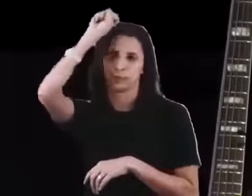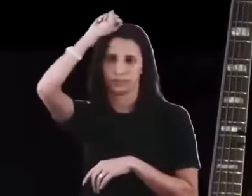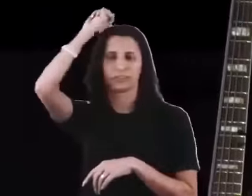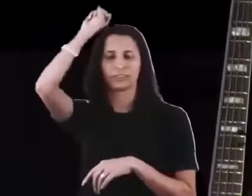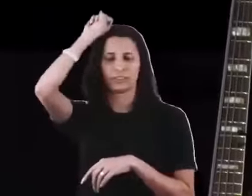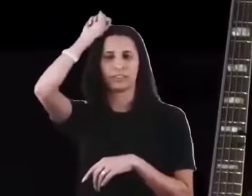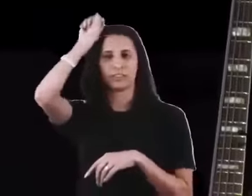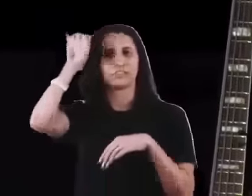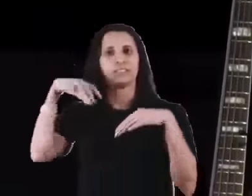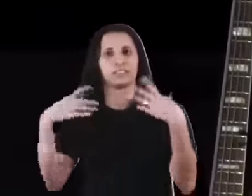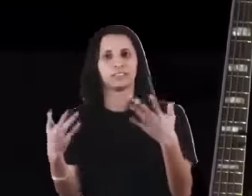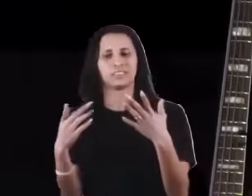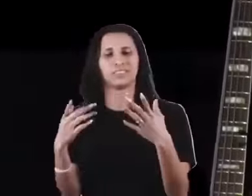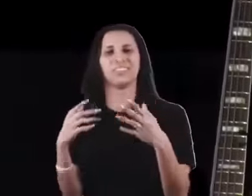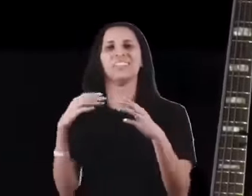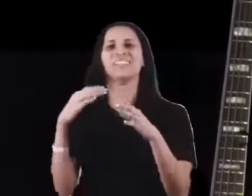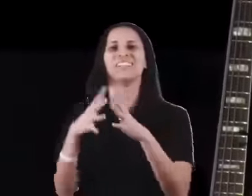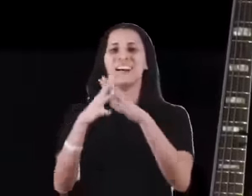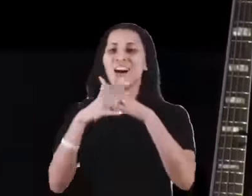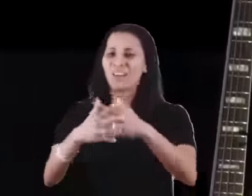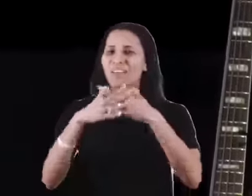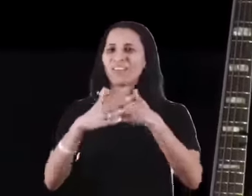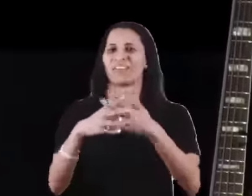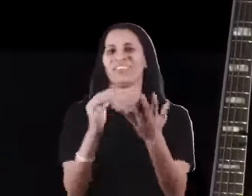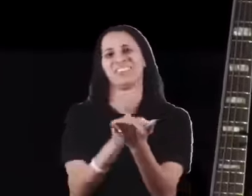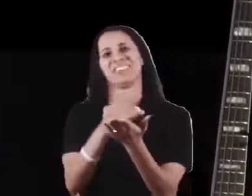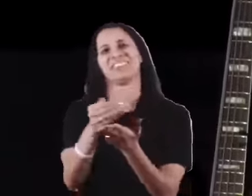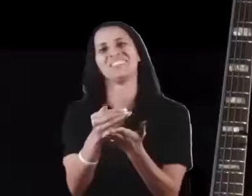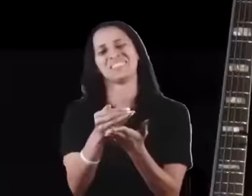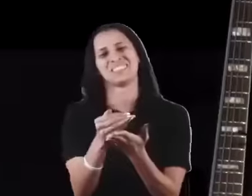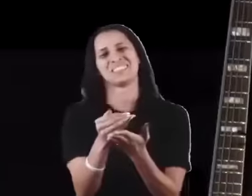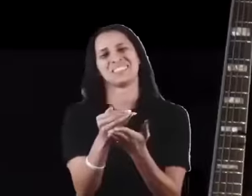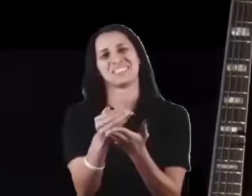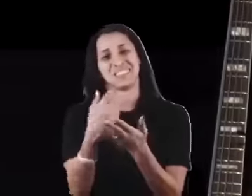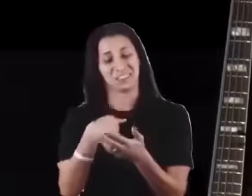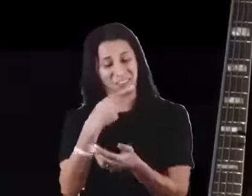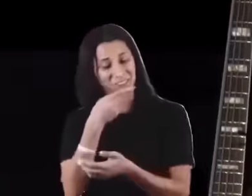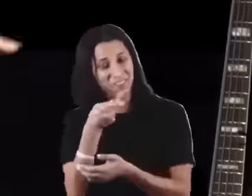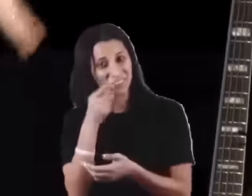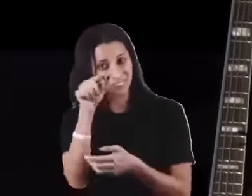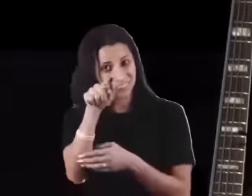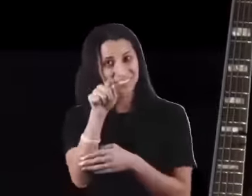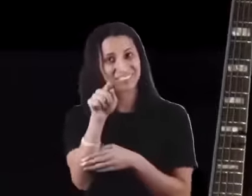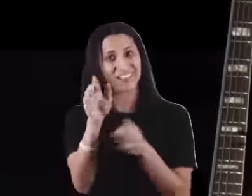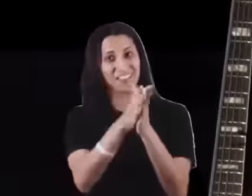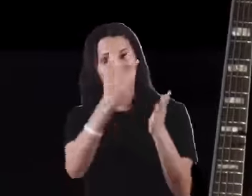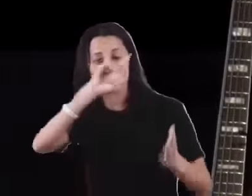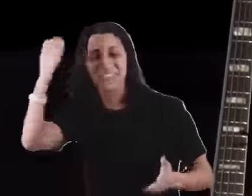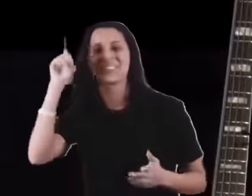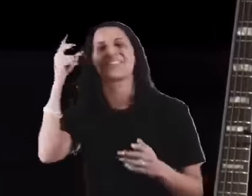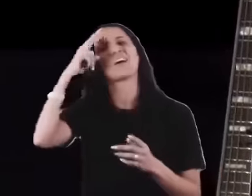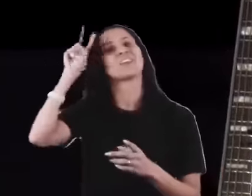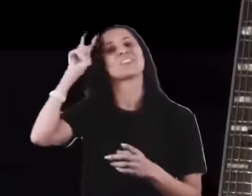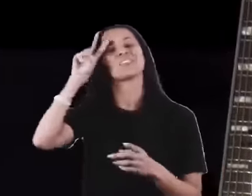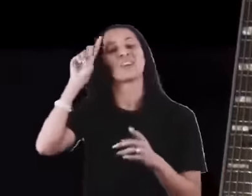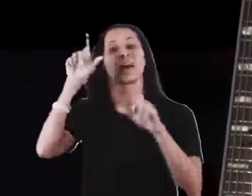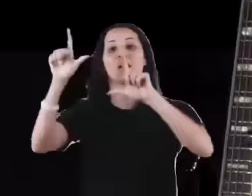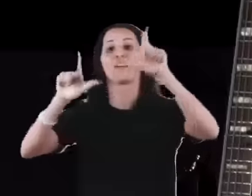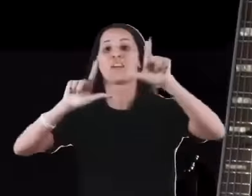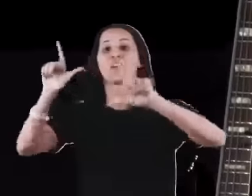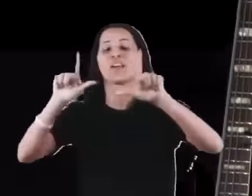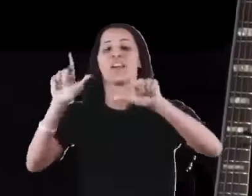agir o buruçu começou e tem um falo para vocês que na Bíblia as histórias são cinematográficas